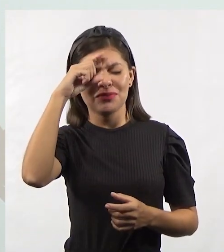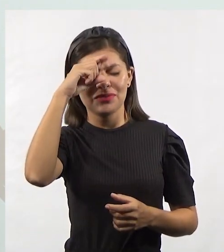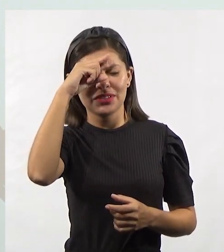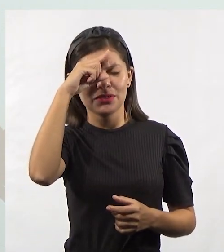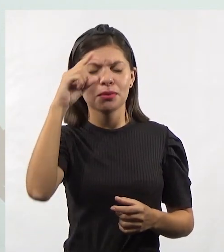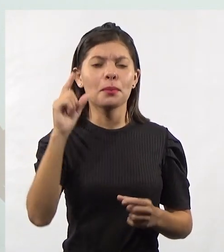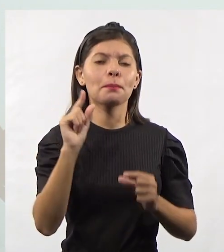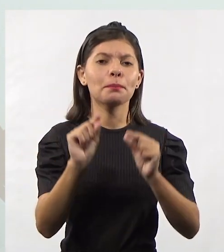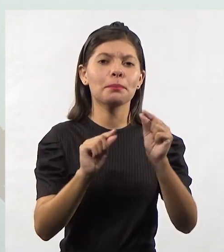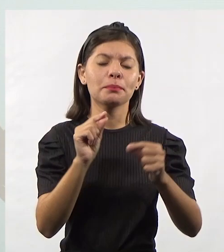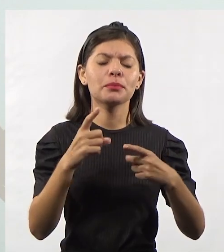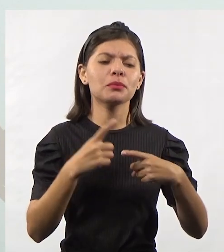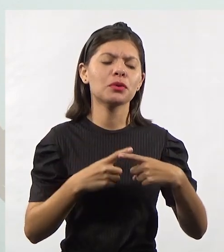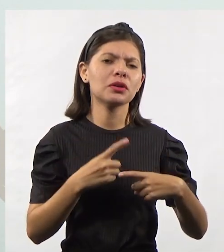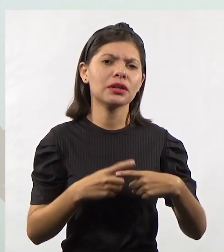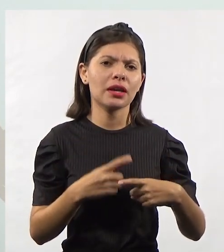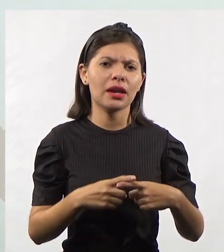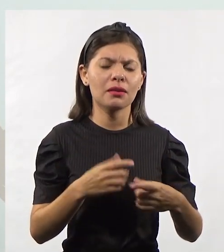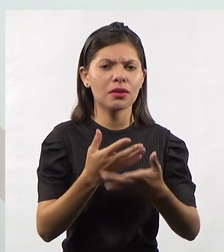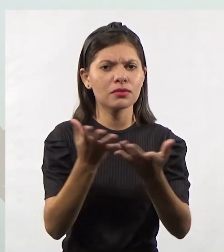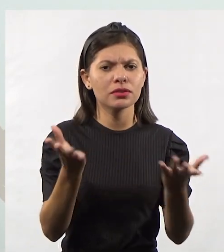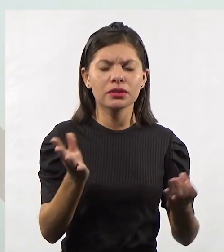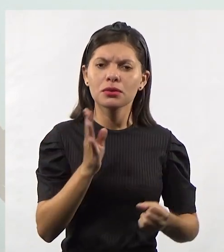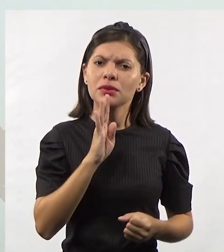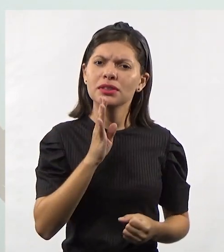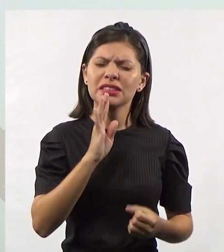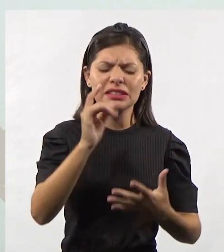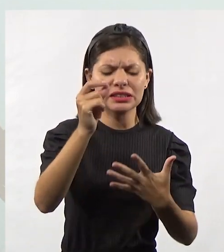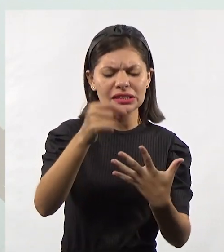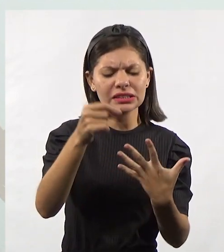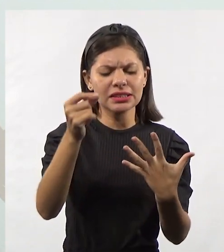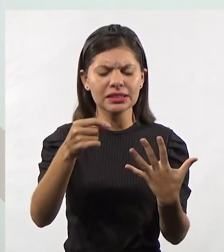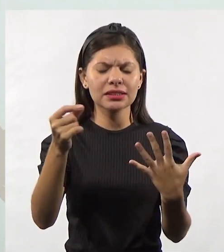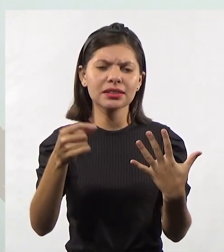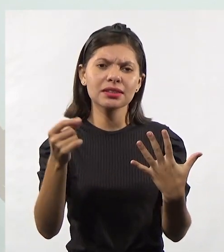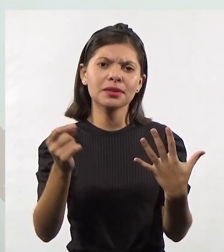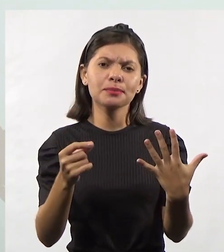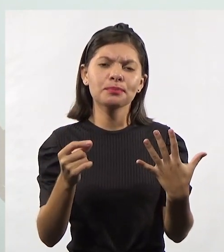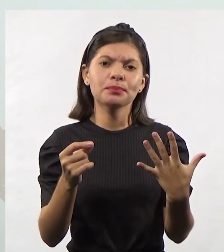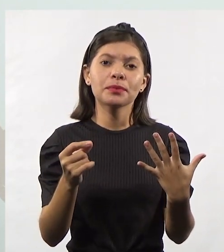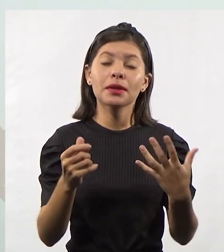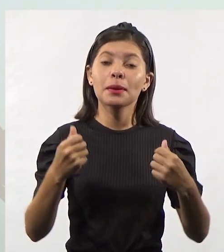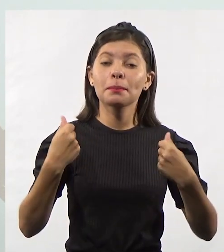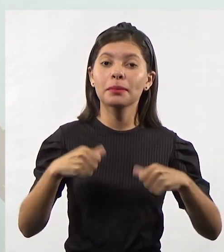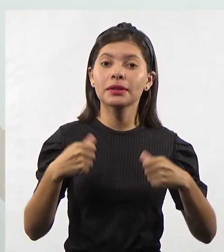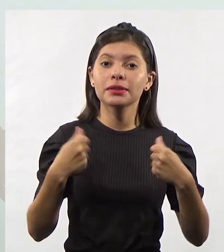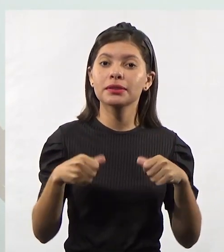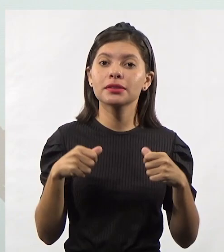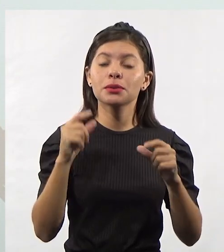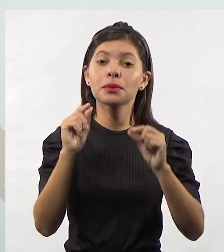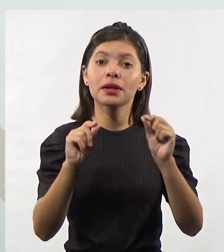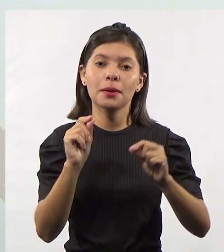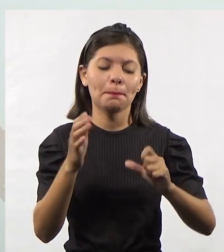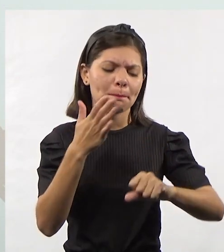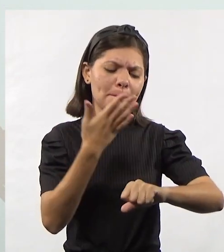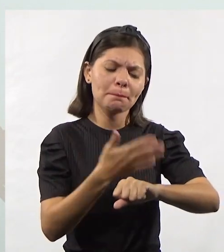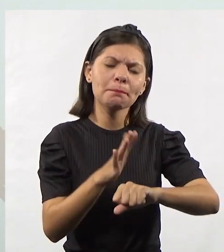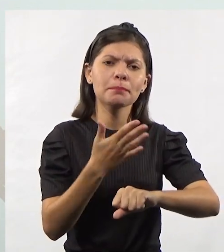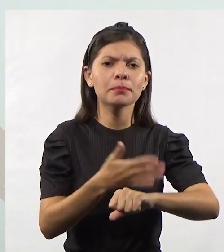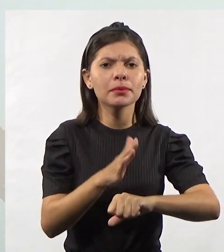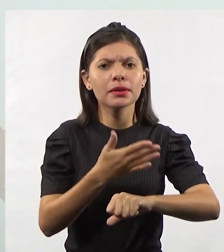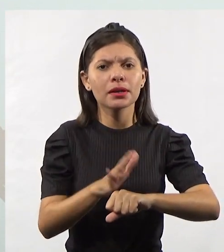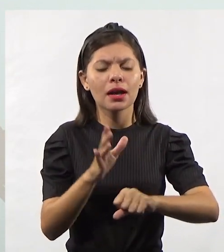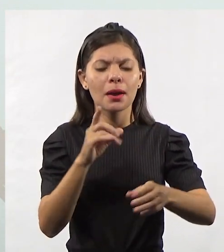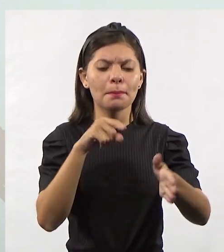muito difícil porque para você conhecer cada um desses instrumentos de coleta é necessário que você aplique